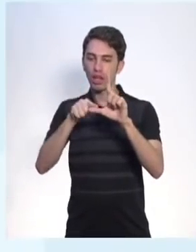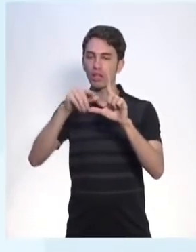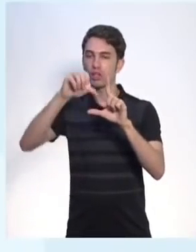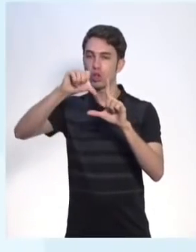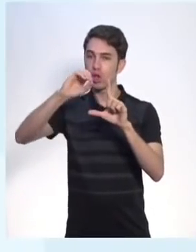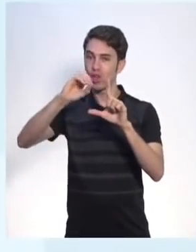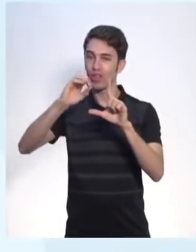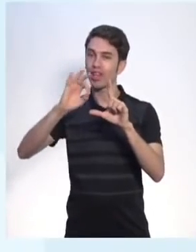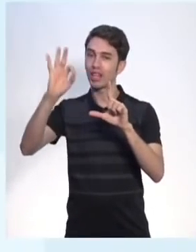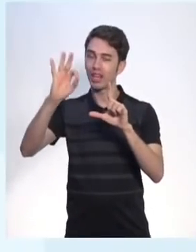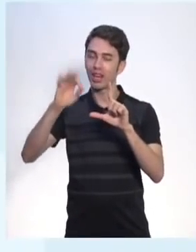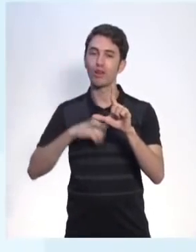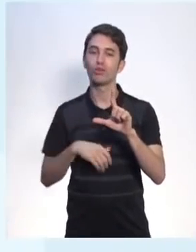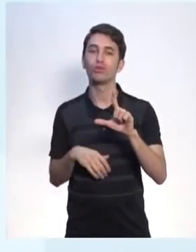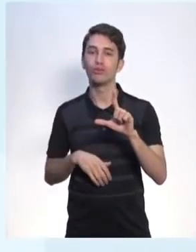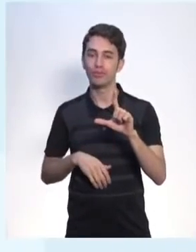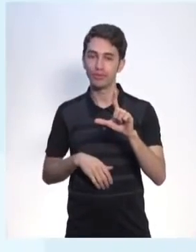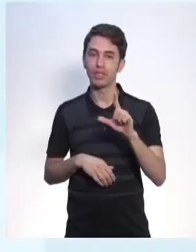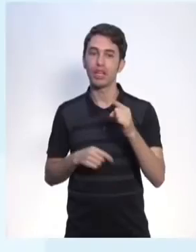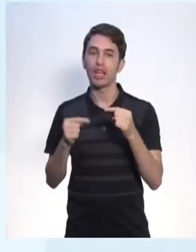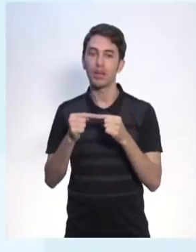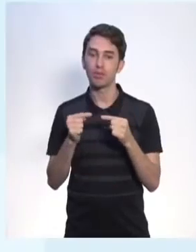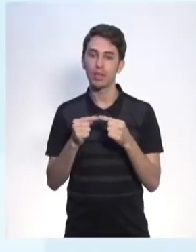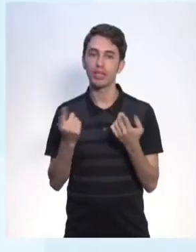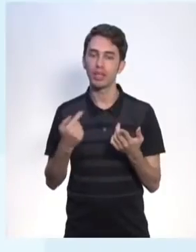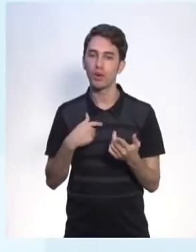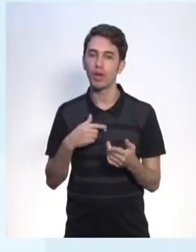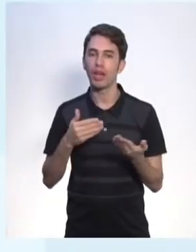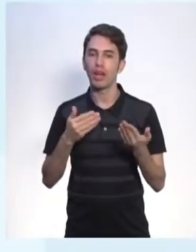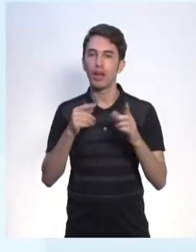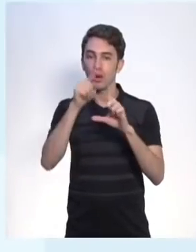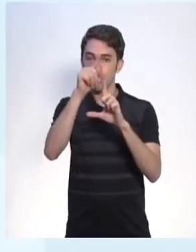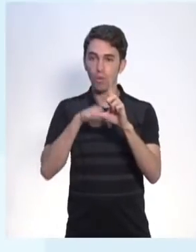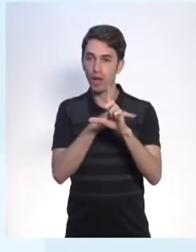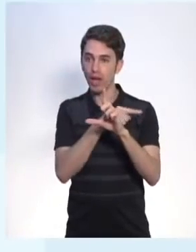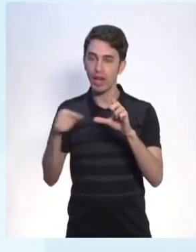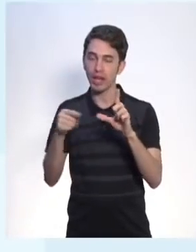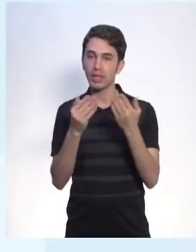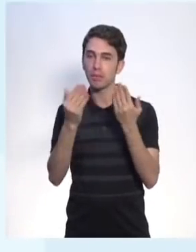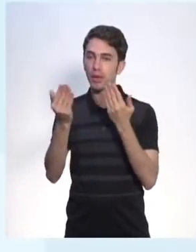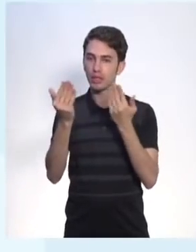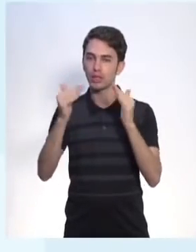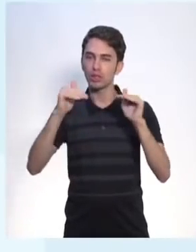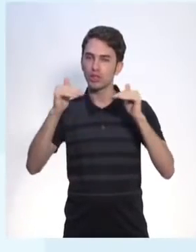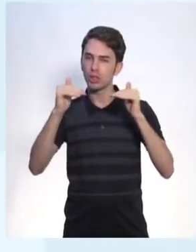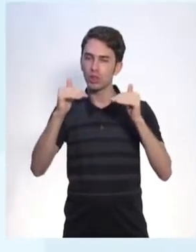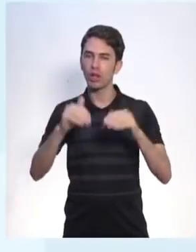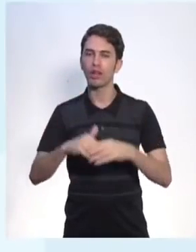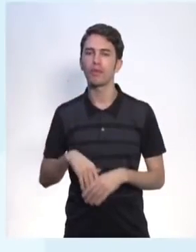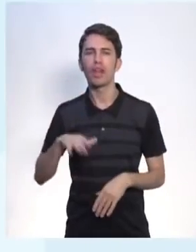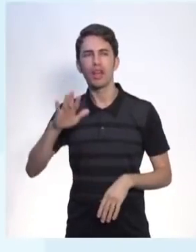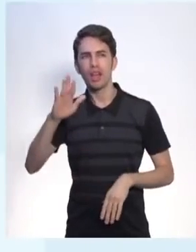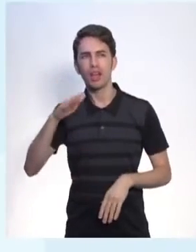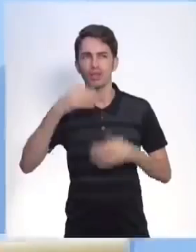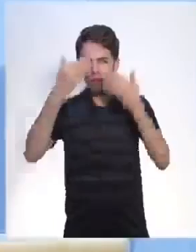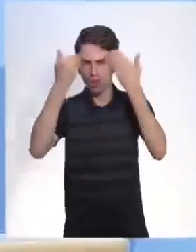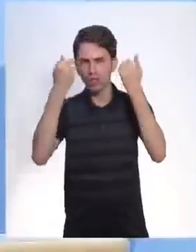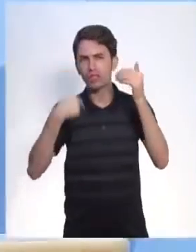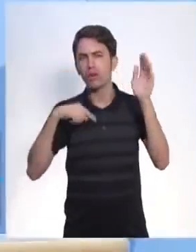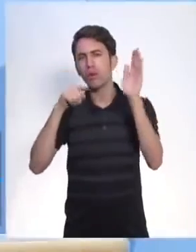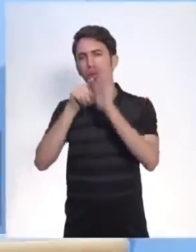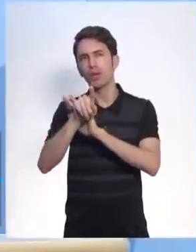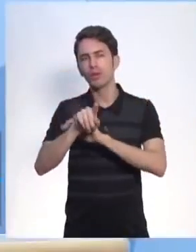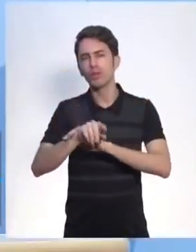né, que nós utilizamos para dizer que uma reta é perpendicular. Tudo okay. bem? E, Jonas, eu tenho uma perguntinha. Pode